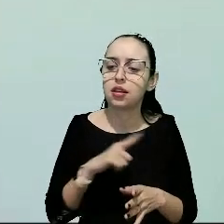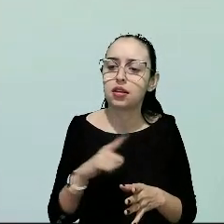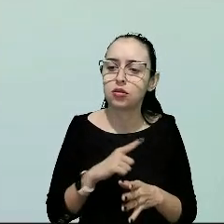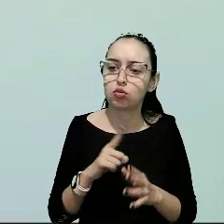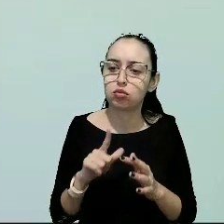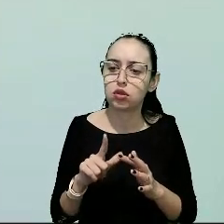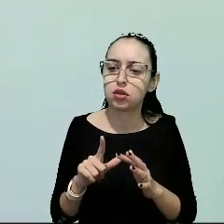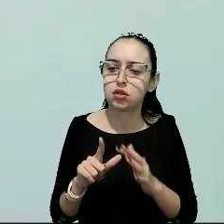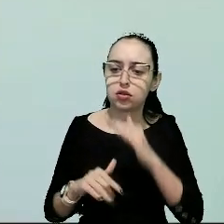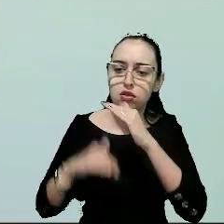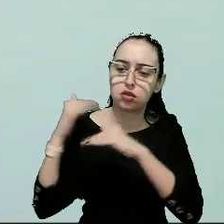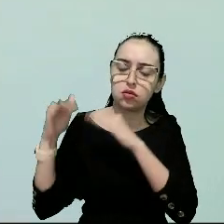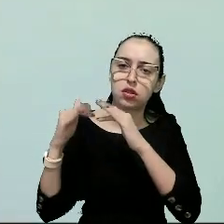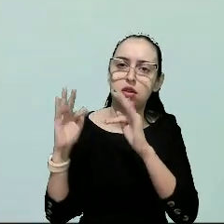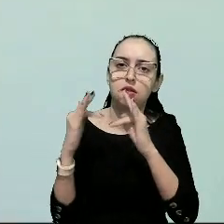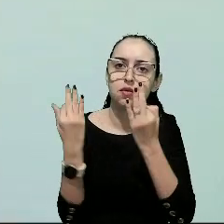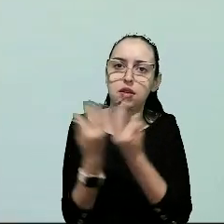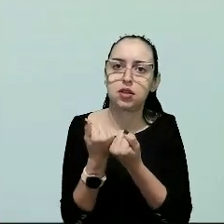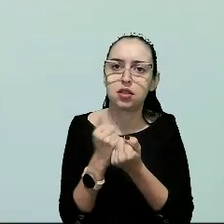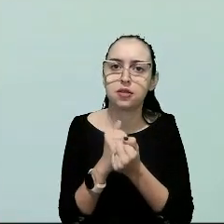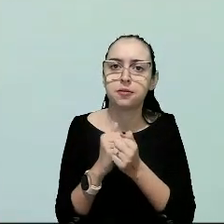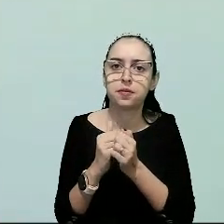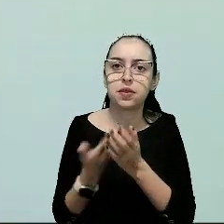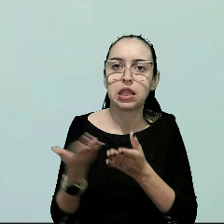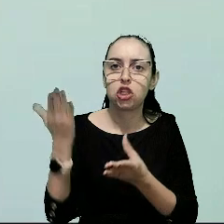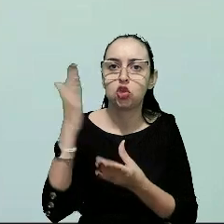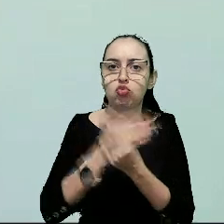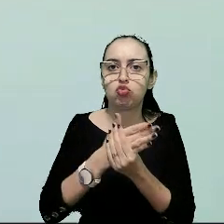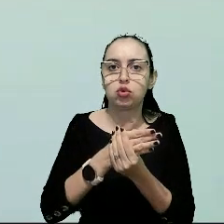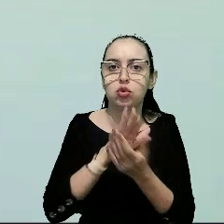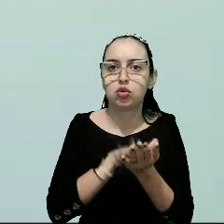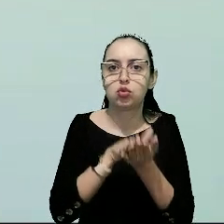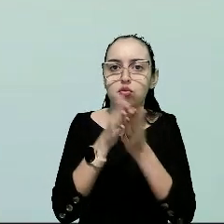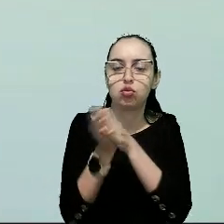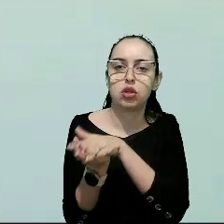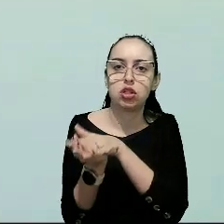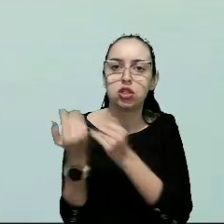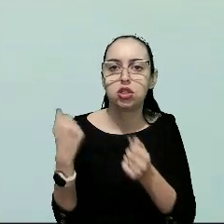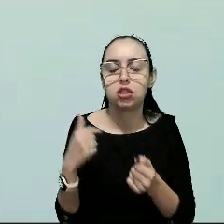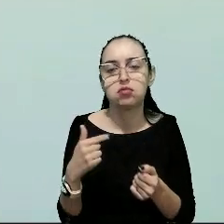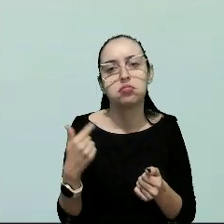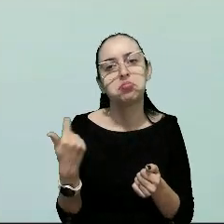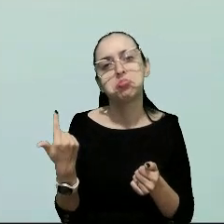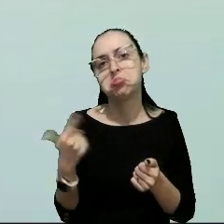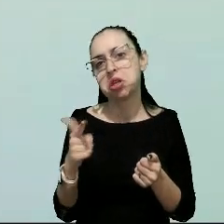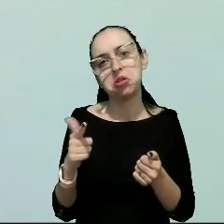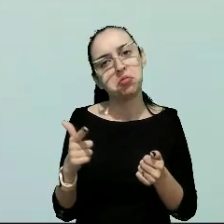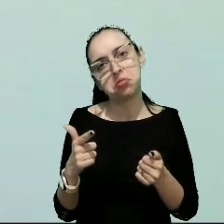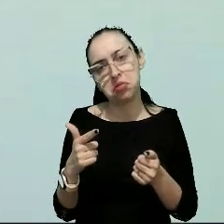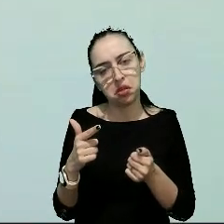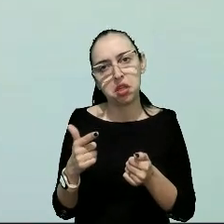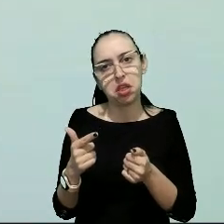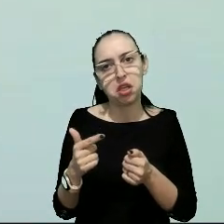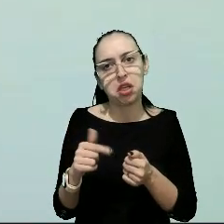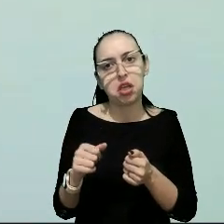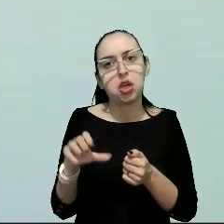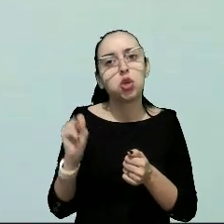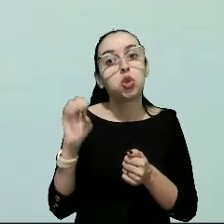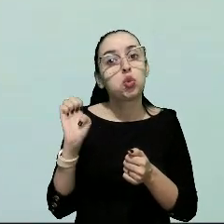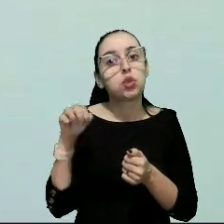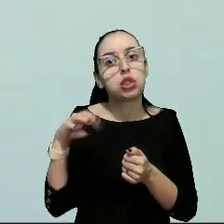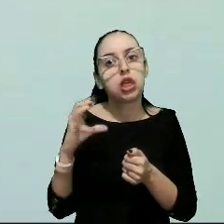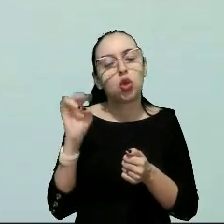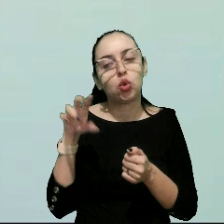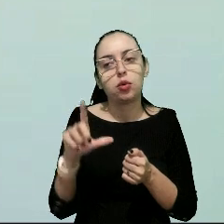nós temos uma geração chamada de geração sanduíche. Nós não tínhamos isso no século